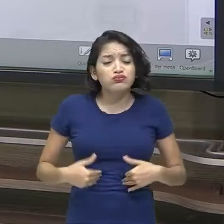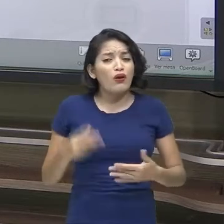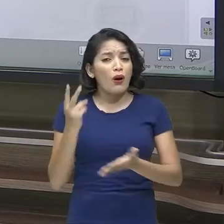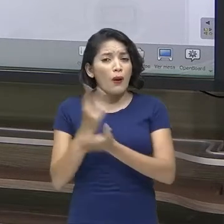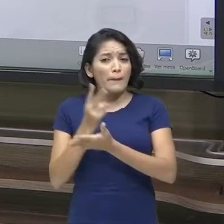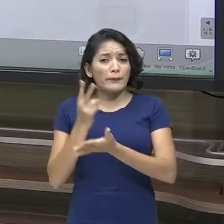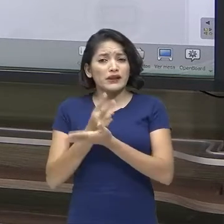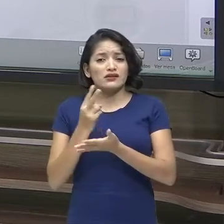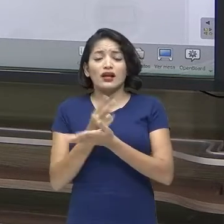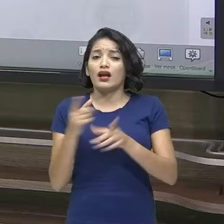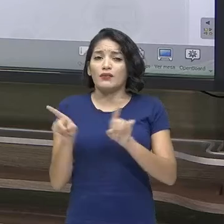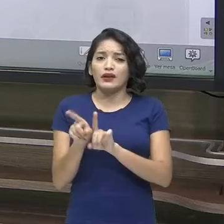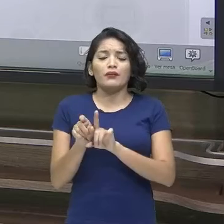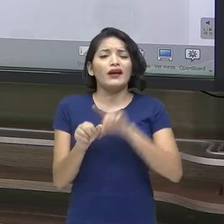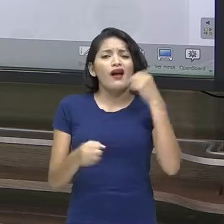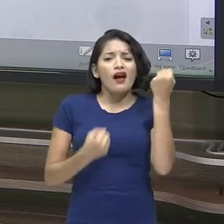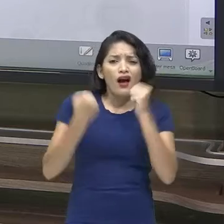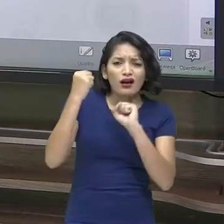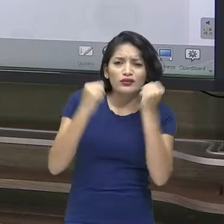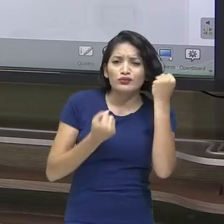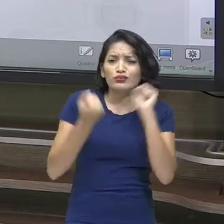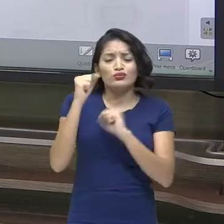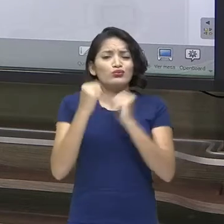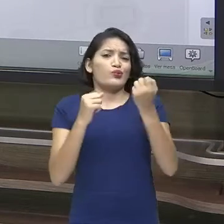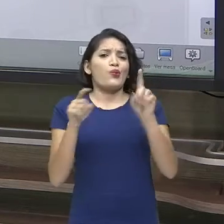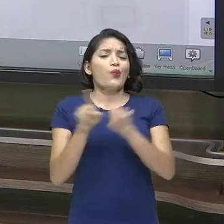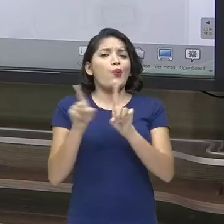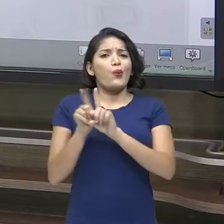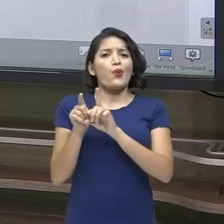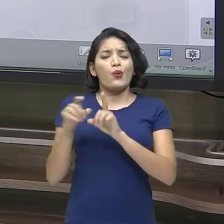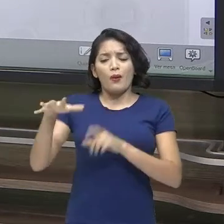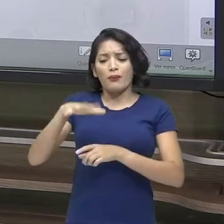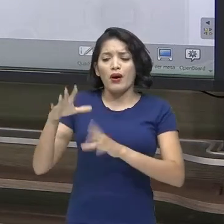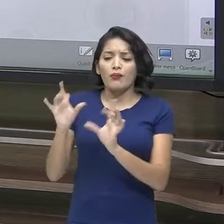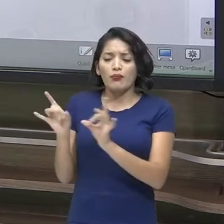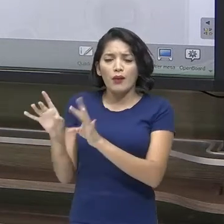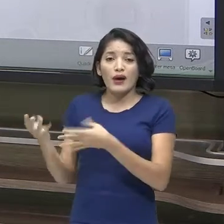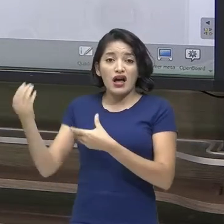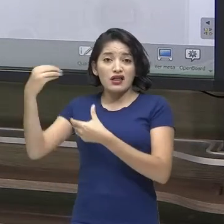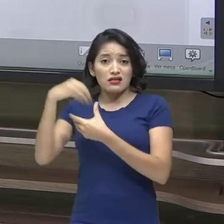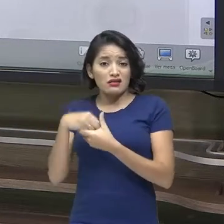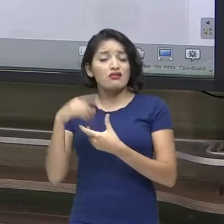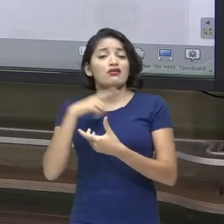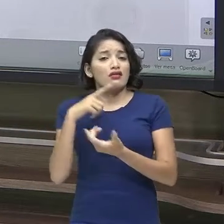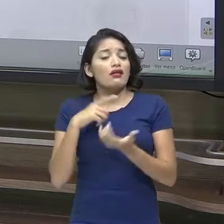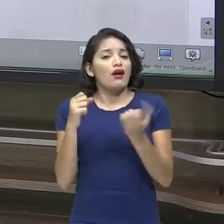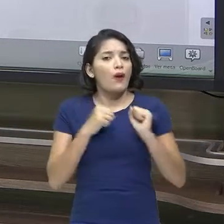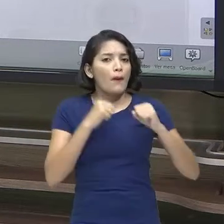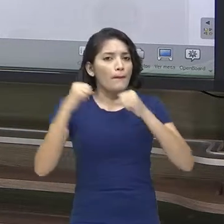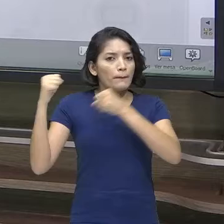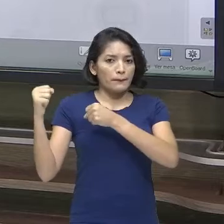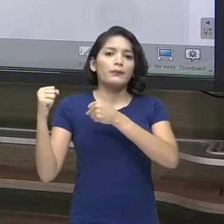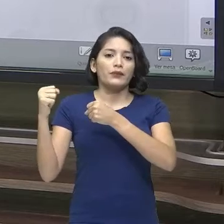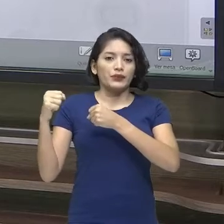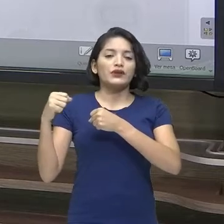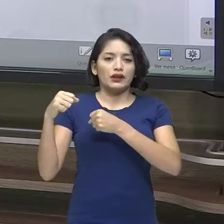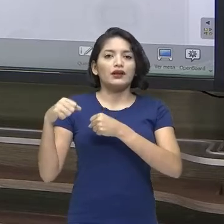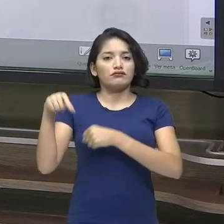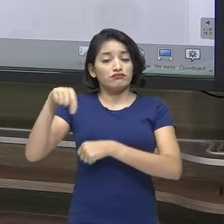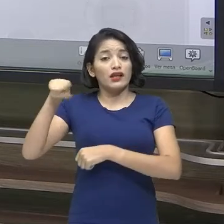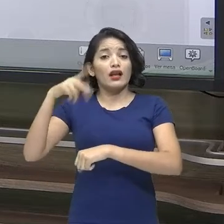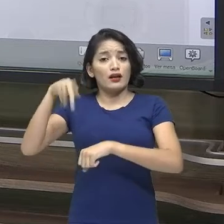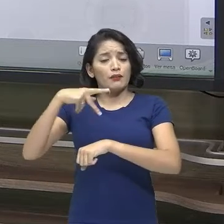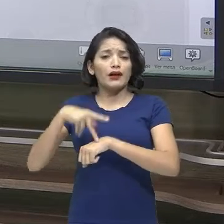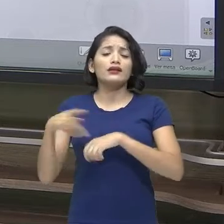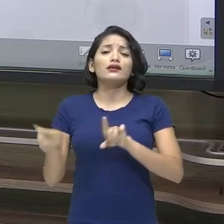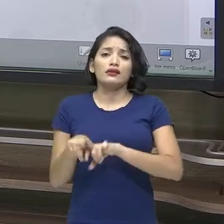sua indústria ainda era muito incipiente, o seu grande mercado interno é que tinha ali um poder na indústria naquele país. E nós vamos